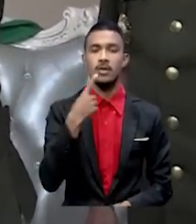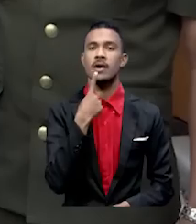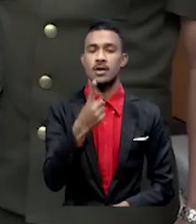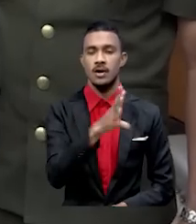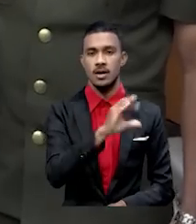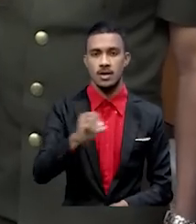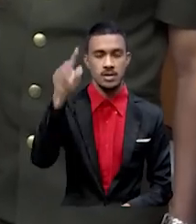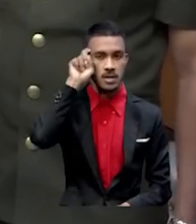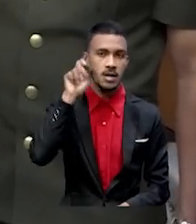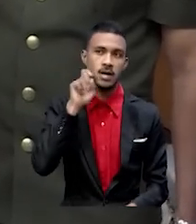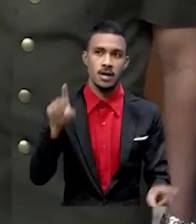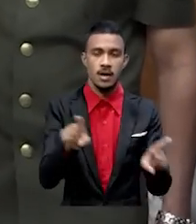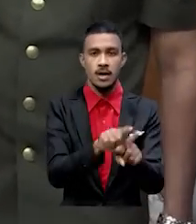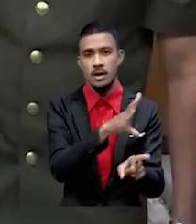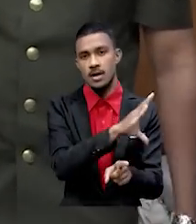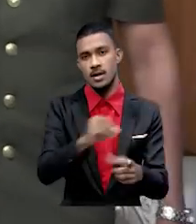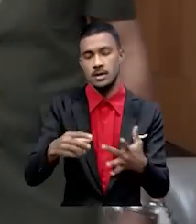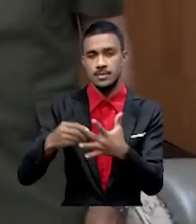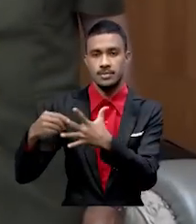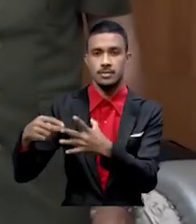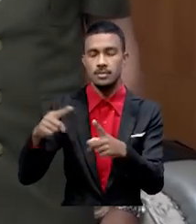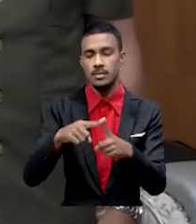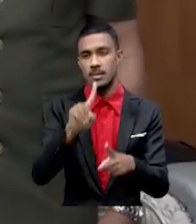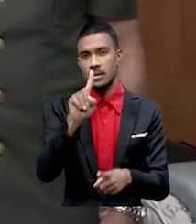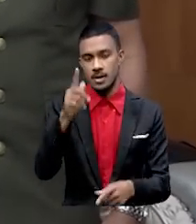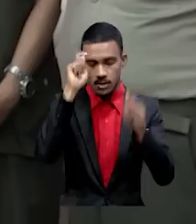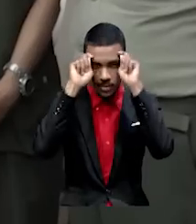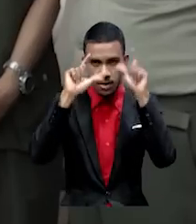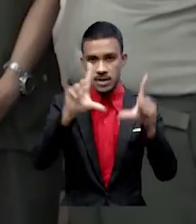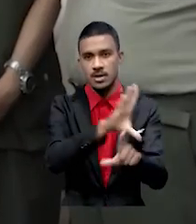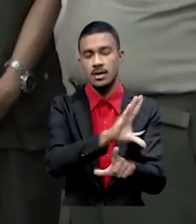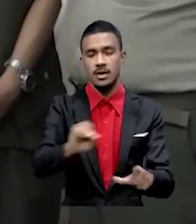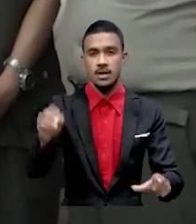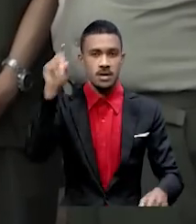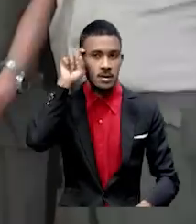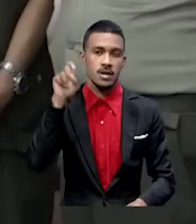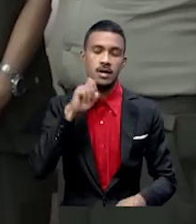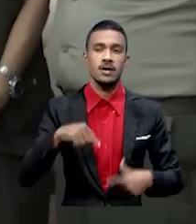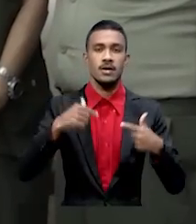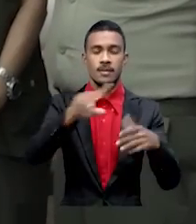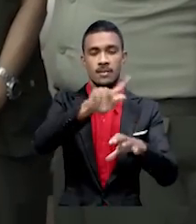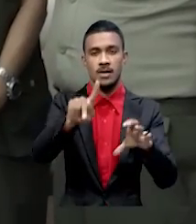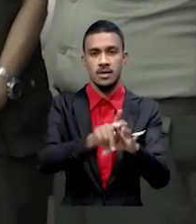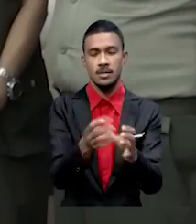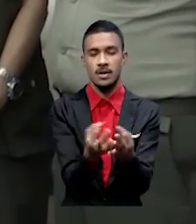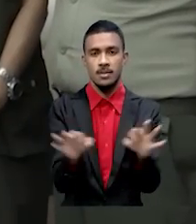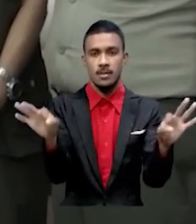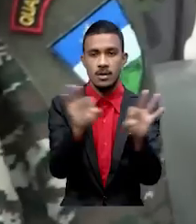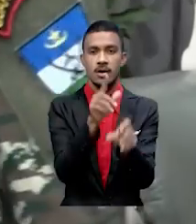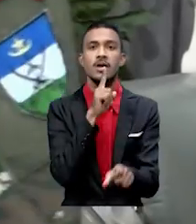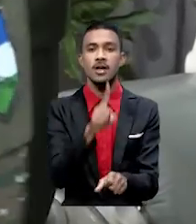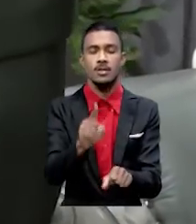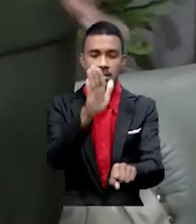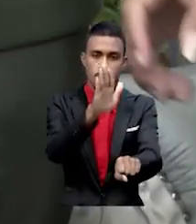Xanana Guzmão, hanesan personalidade eminente ida ba Timor-Leste, tamane Xanana nia aparência ne importante tebes, hodi bele